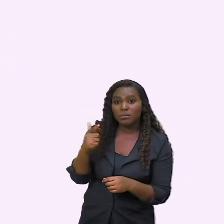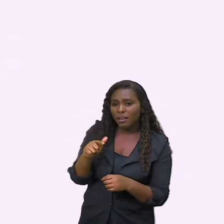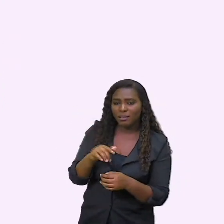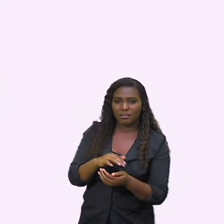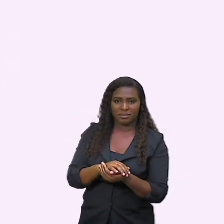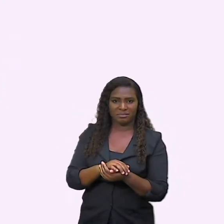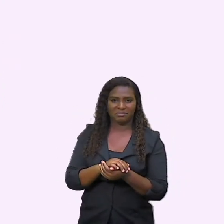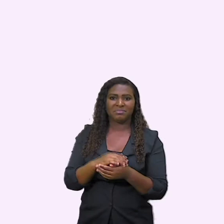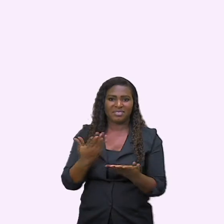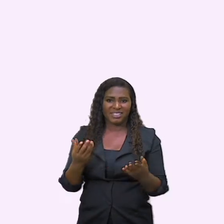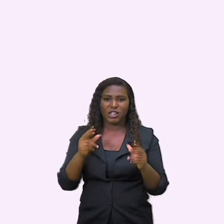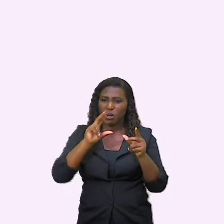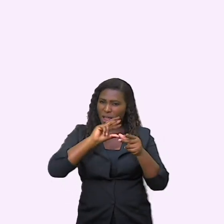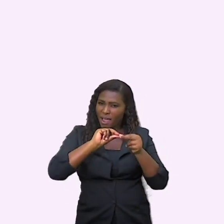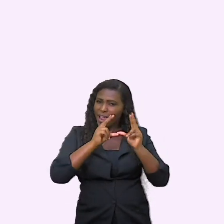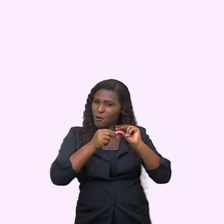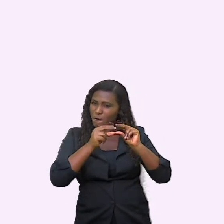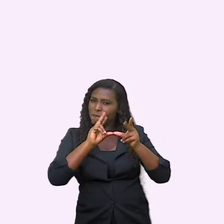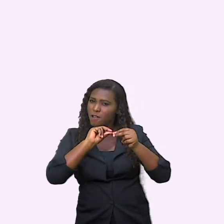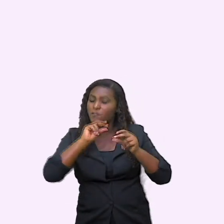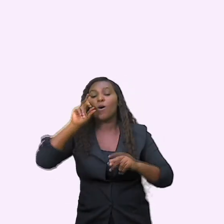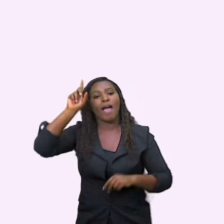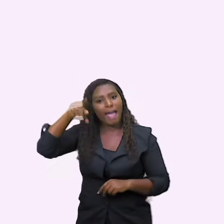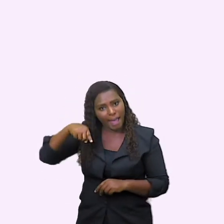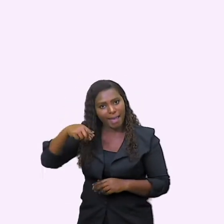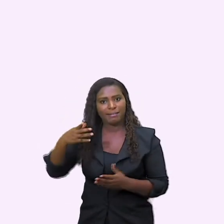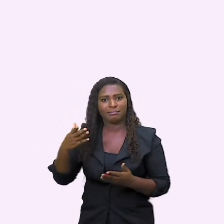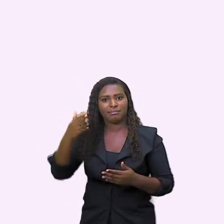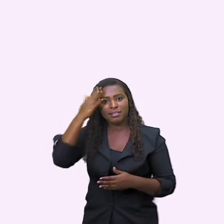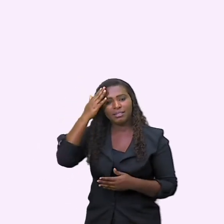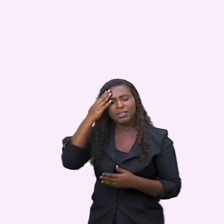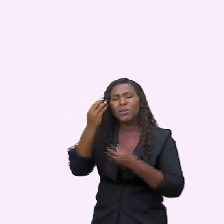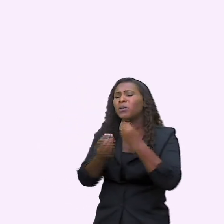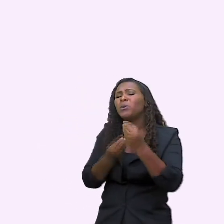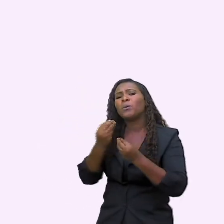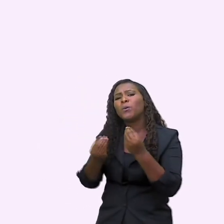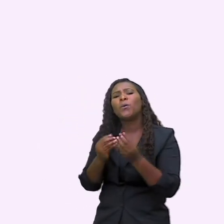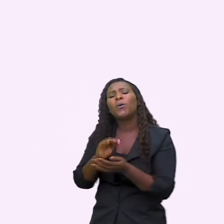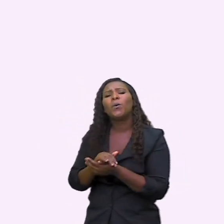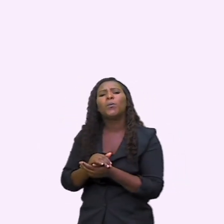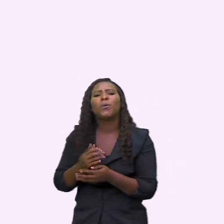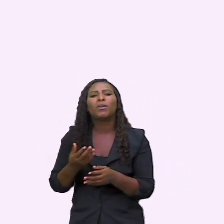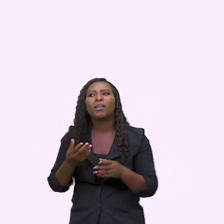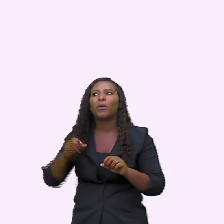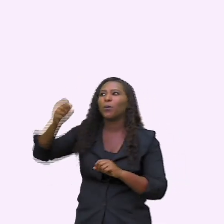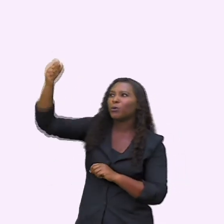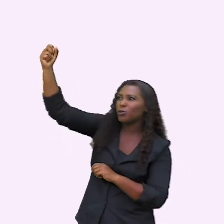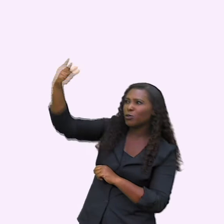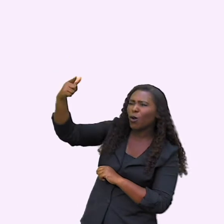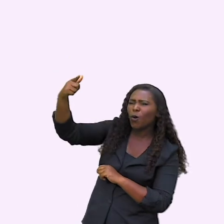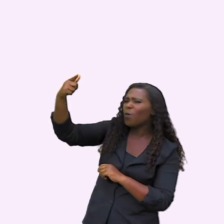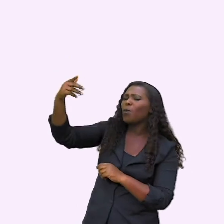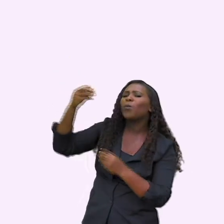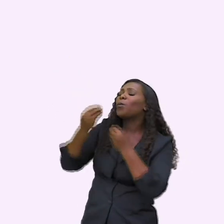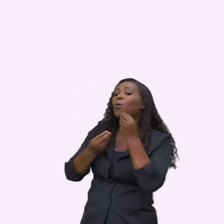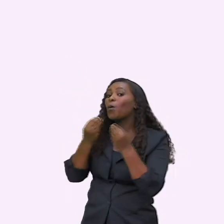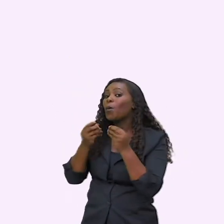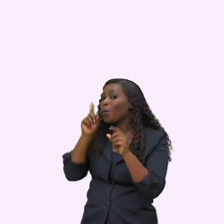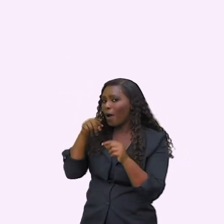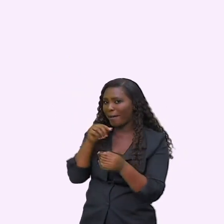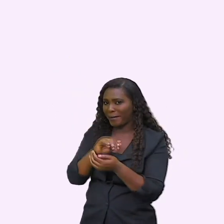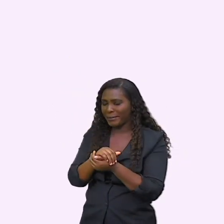energética. Como que funciona a energia solar? E aí? A